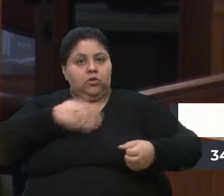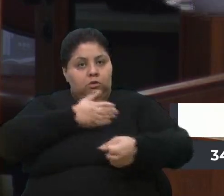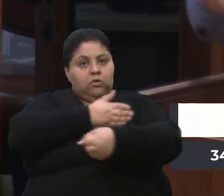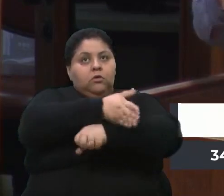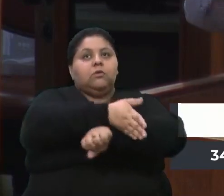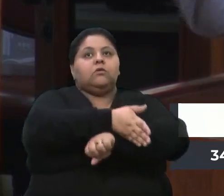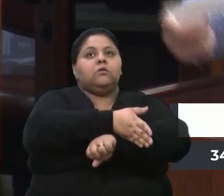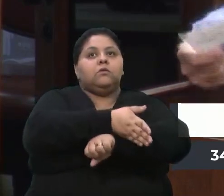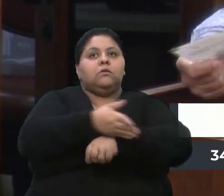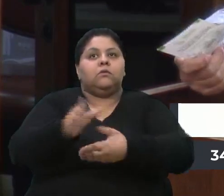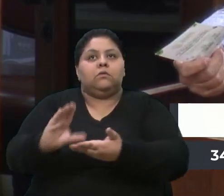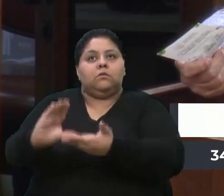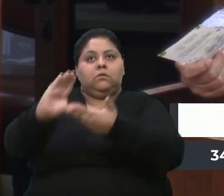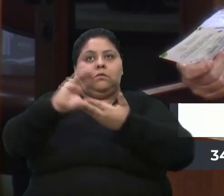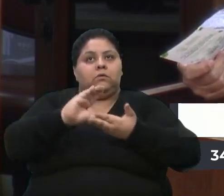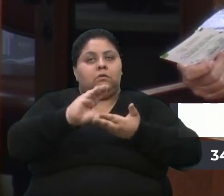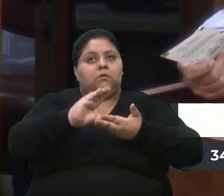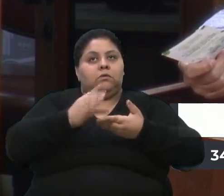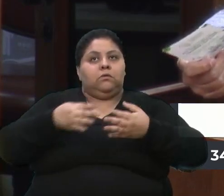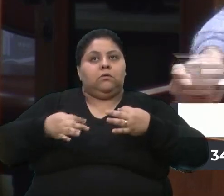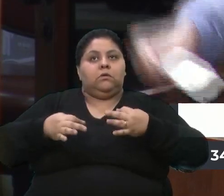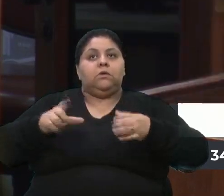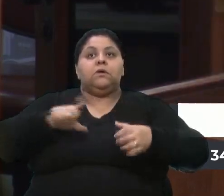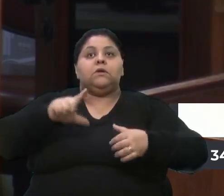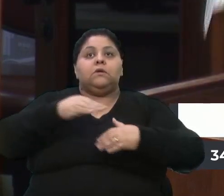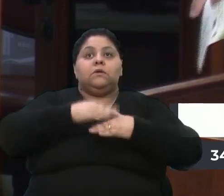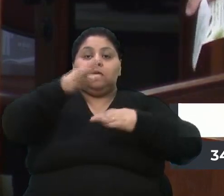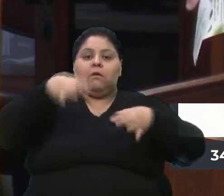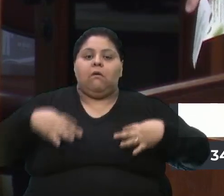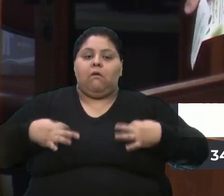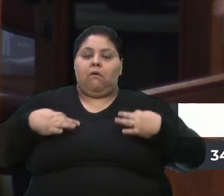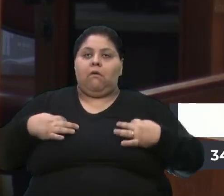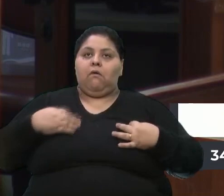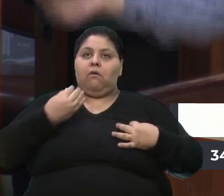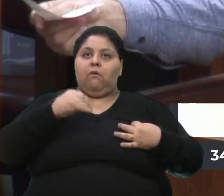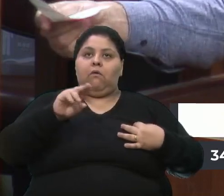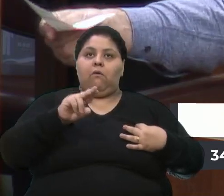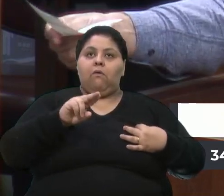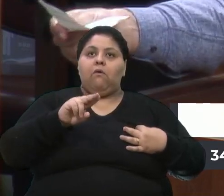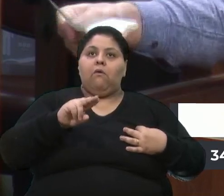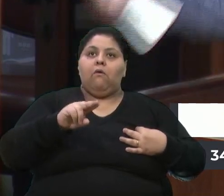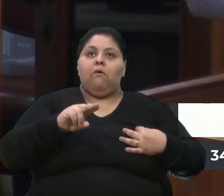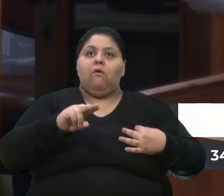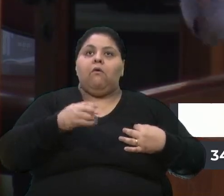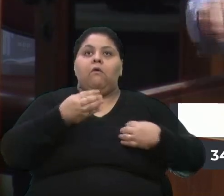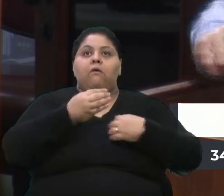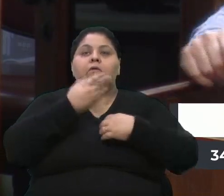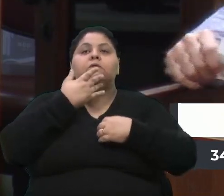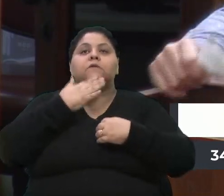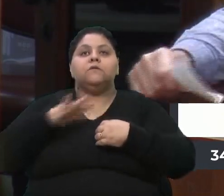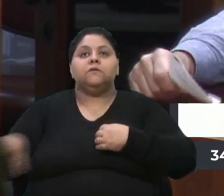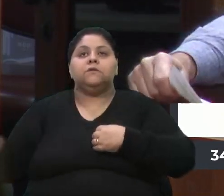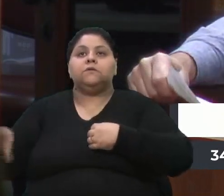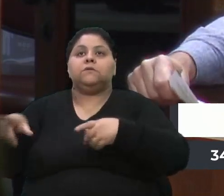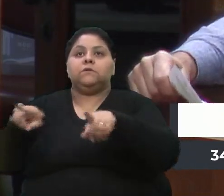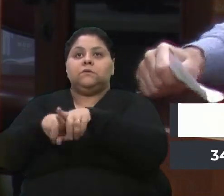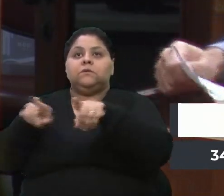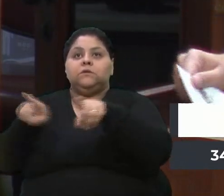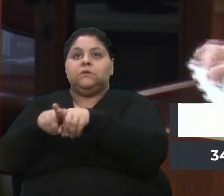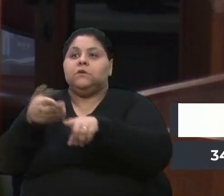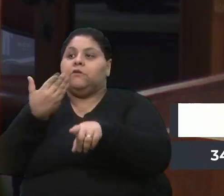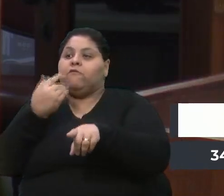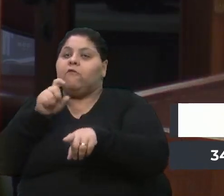recursos para os uniformes. Vai ter mais uniforme? Ou as crianças, além de ir para a escola com fome, vão com frio? Eu faço um apelo ao prefeito